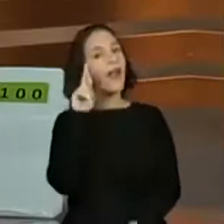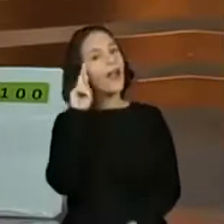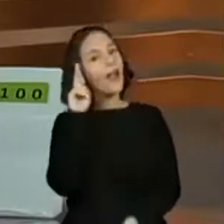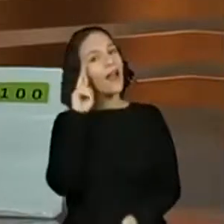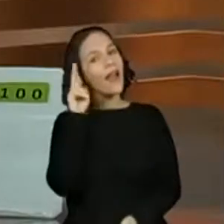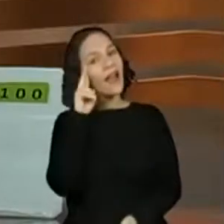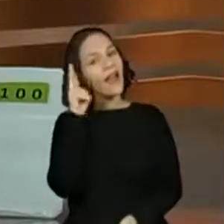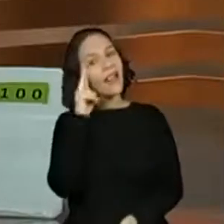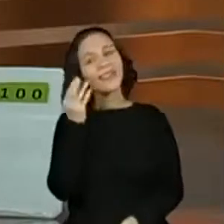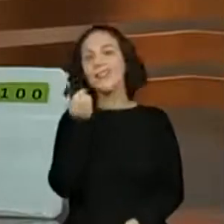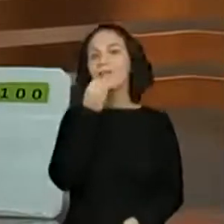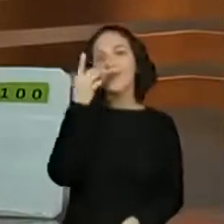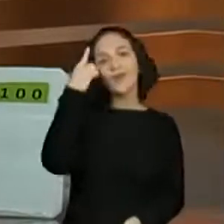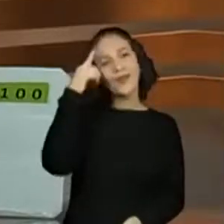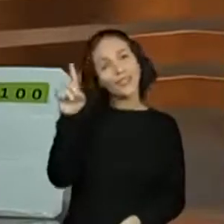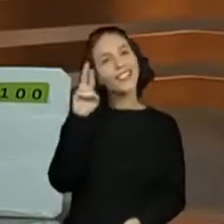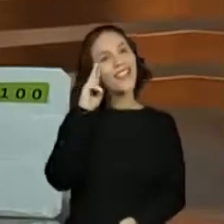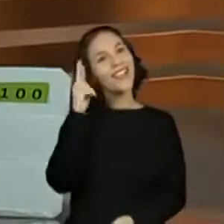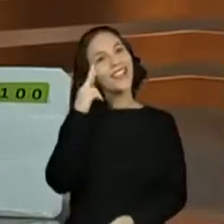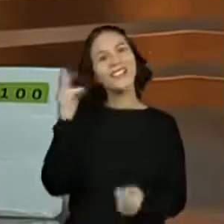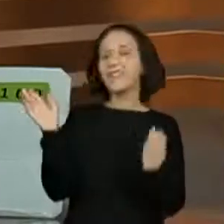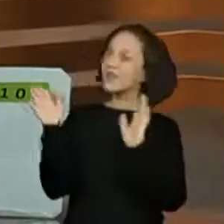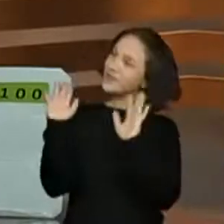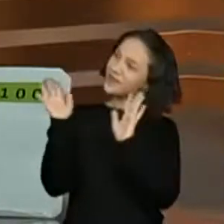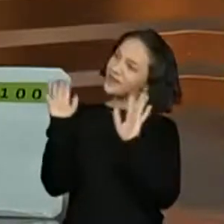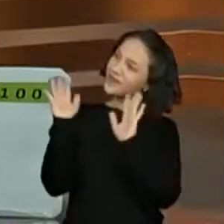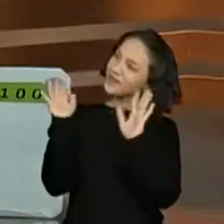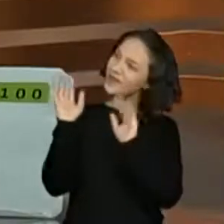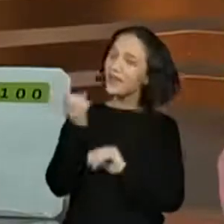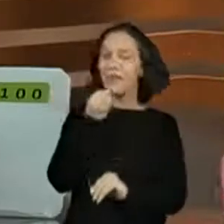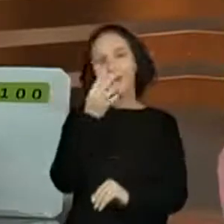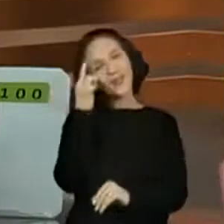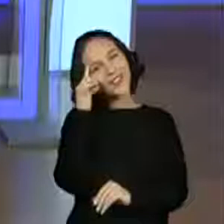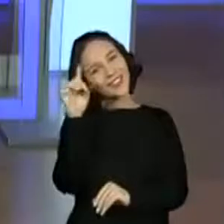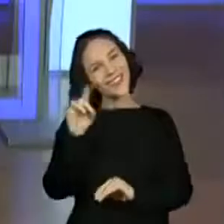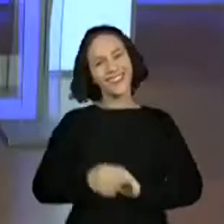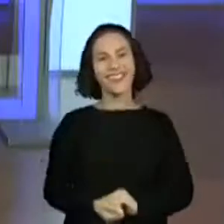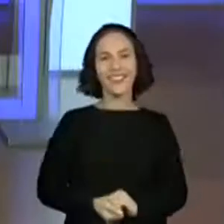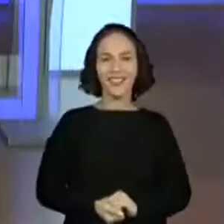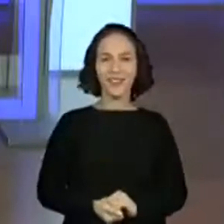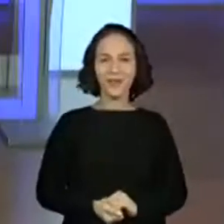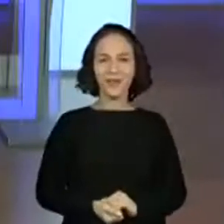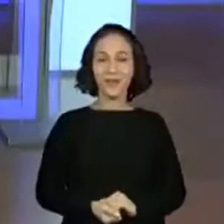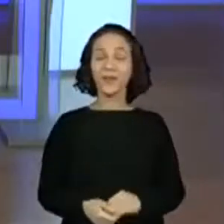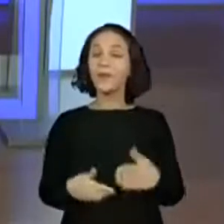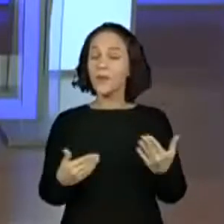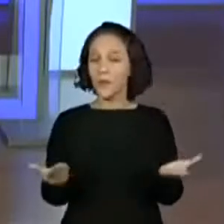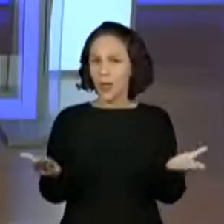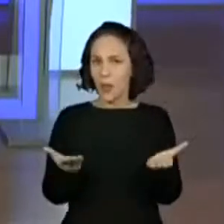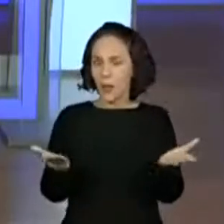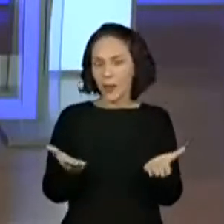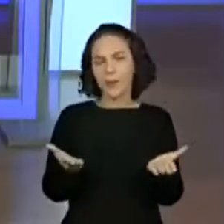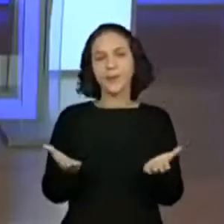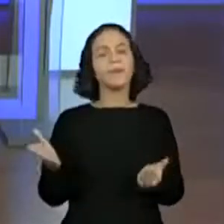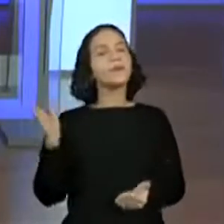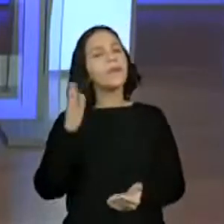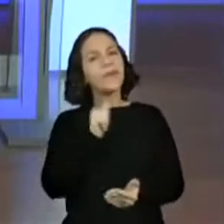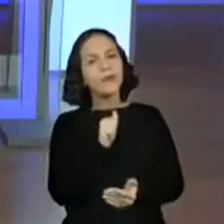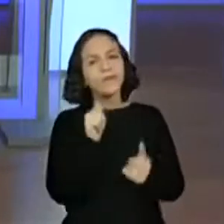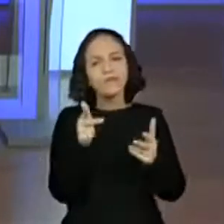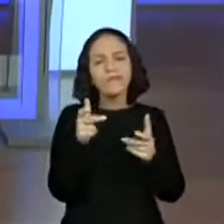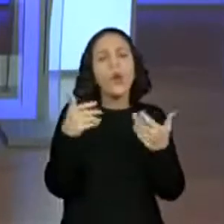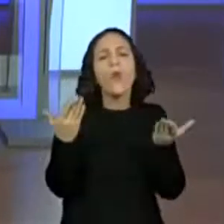Raíssa. Vamos dar um bom dia para ela também. Bom dia, Raíssa. Vamos, então, agora observar qual é a